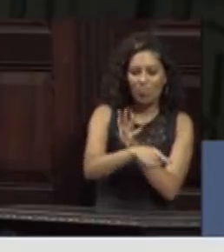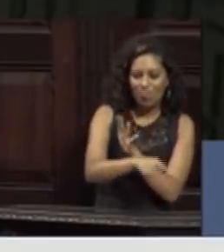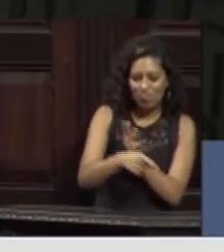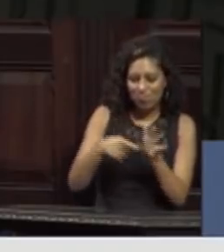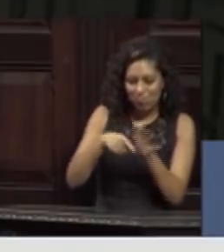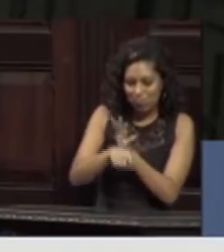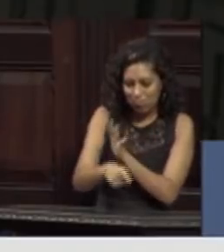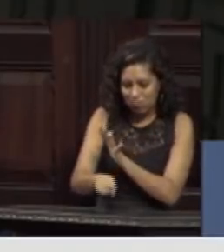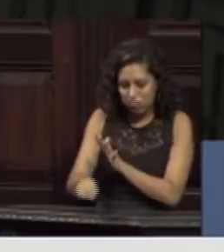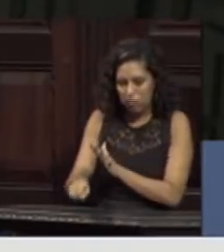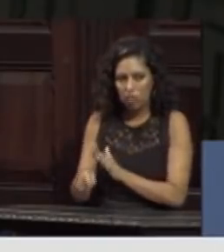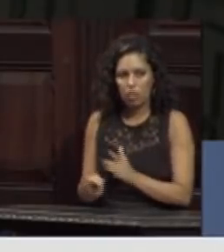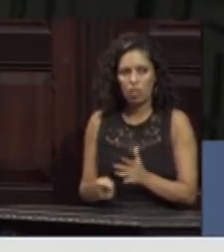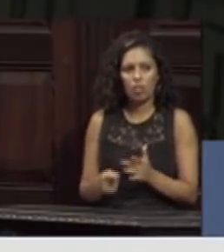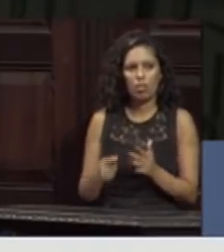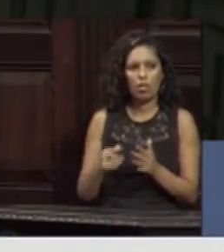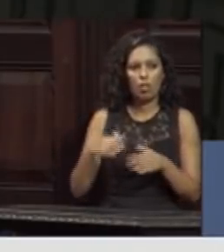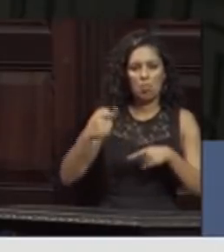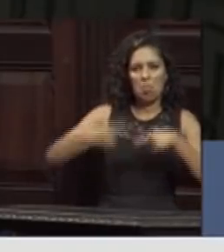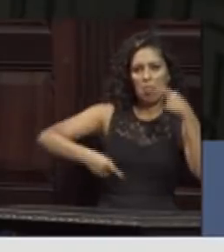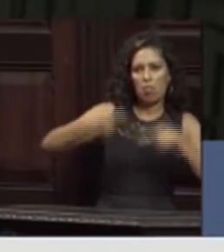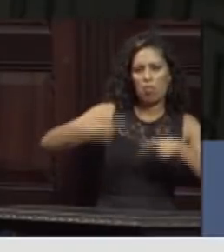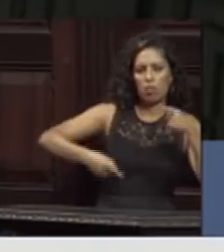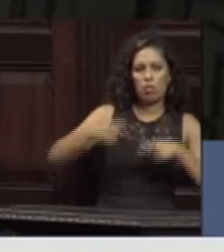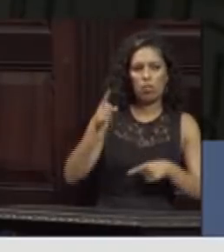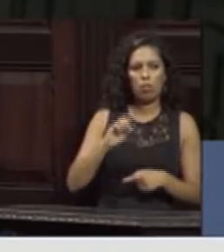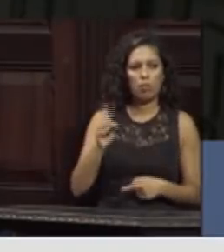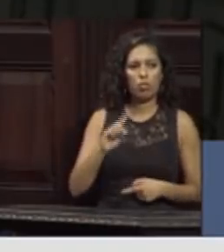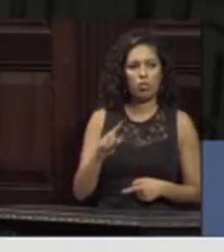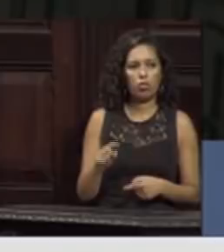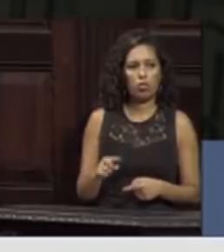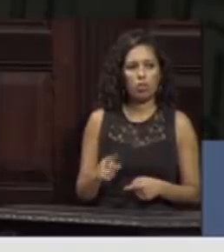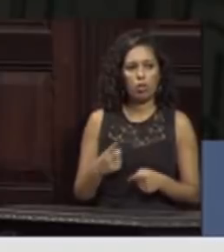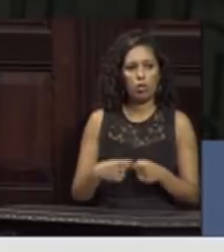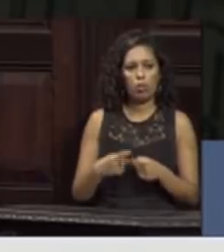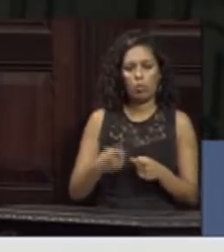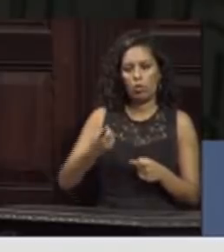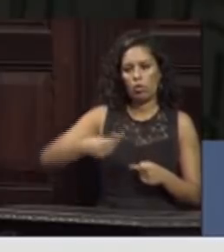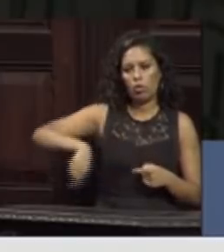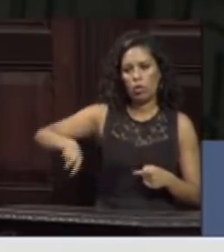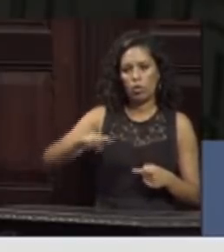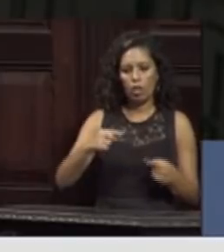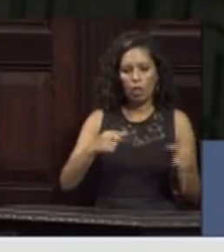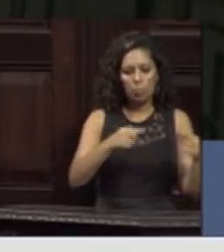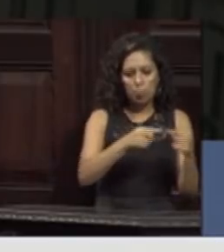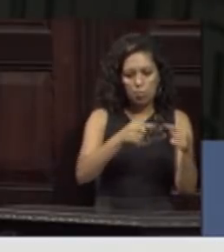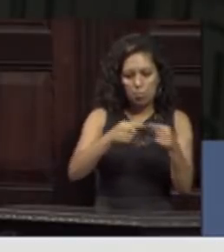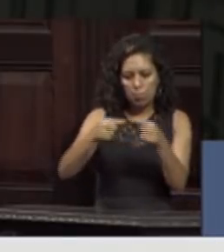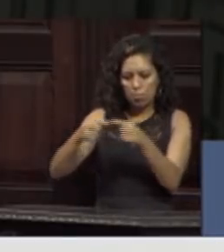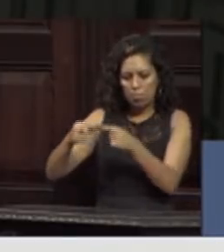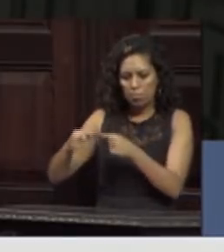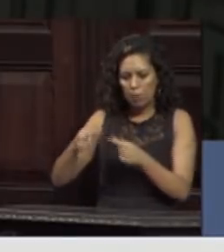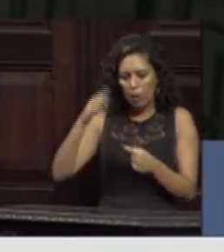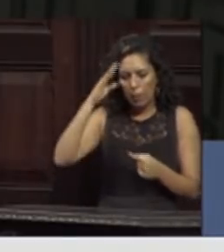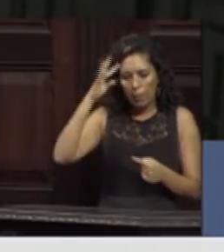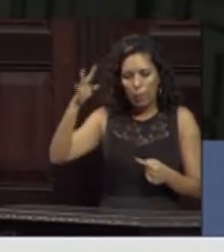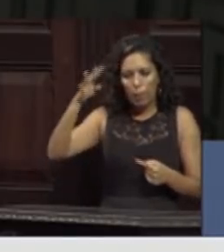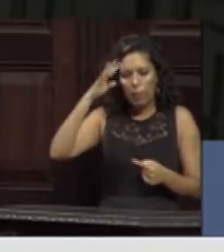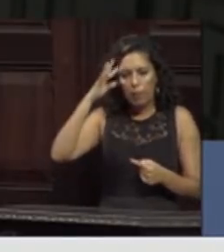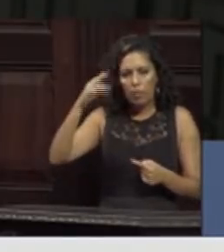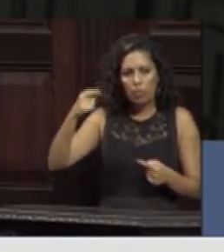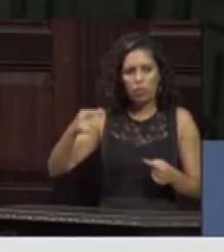é algo pacífico, não é algo que haja um entendimento comum. Eu estou